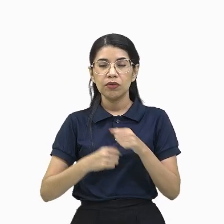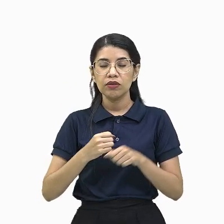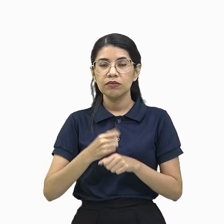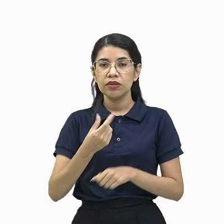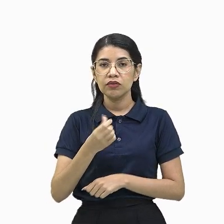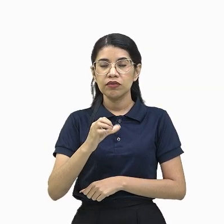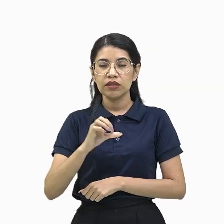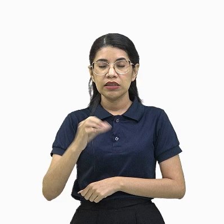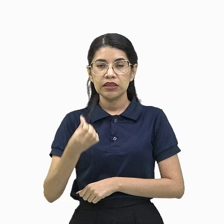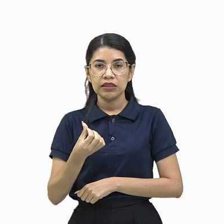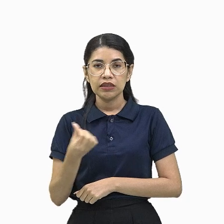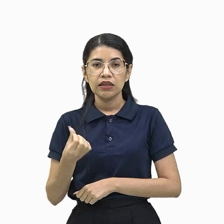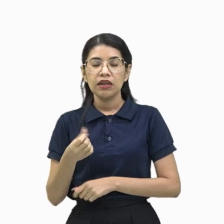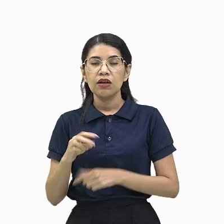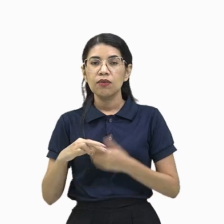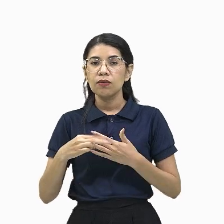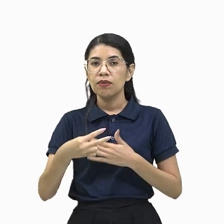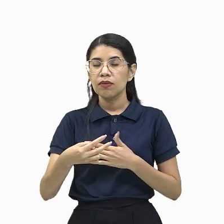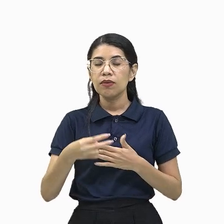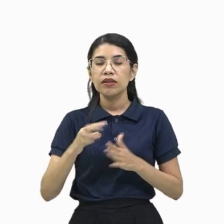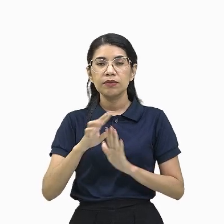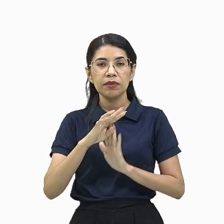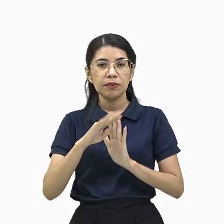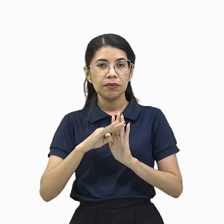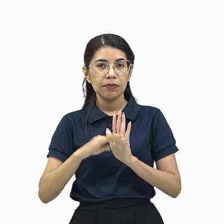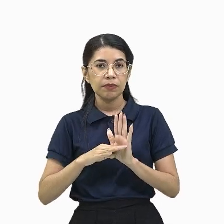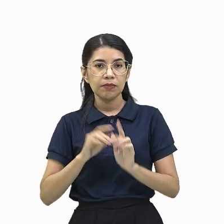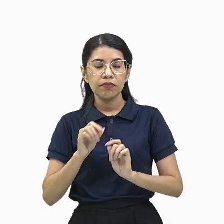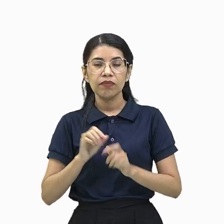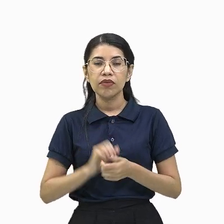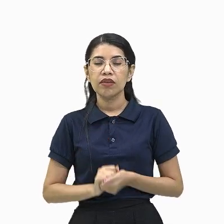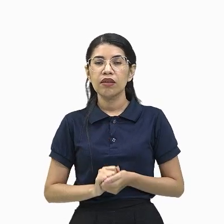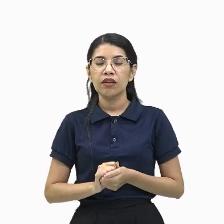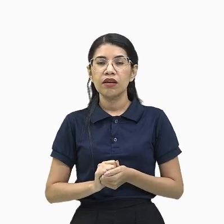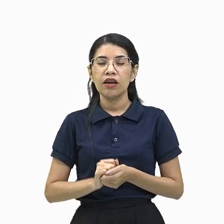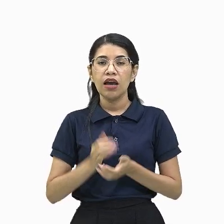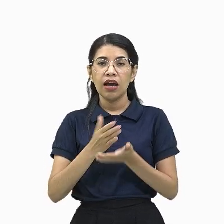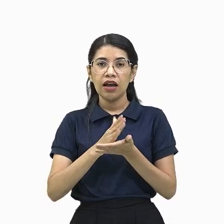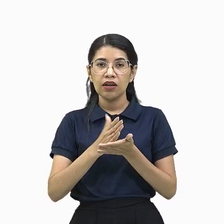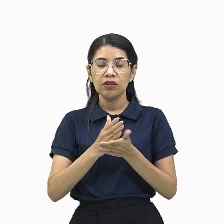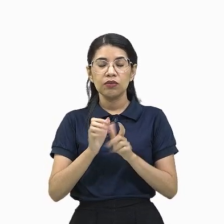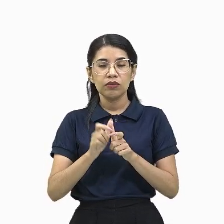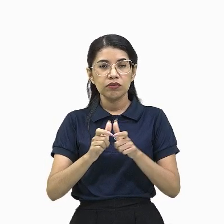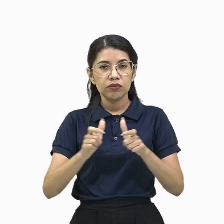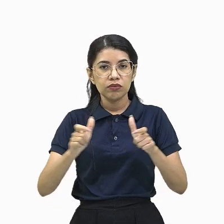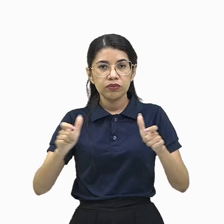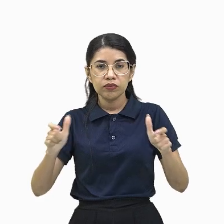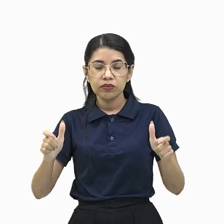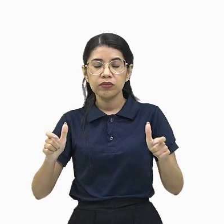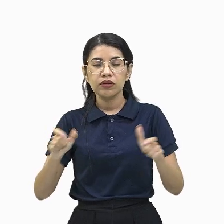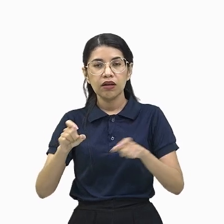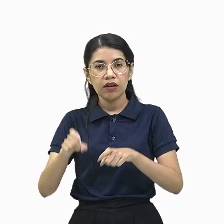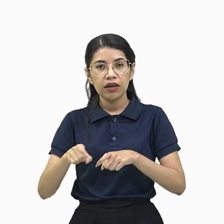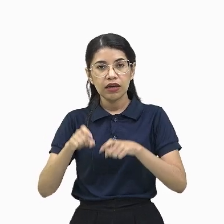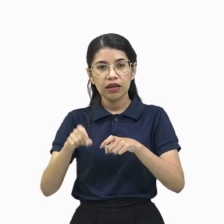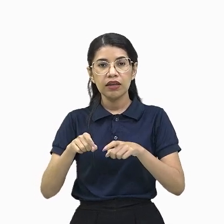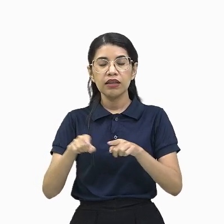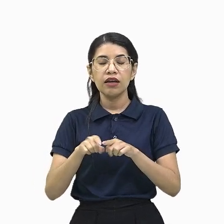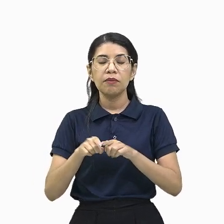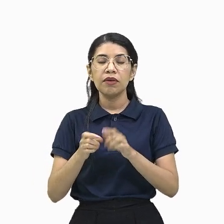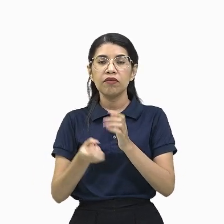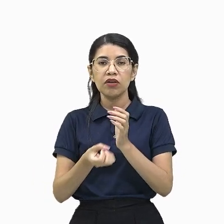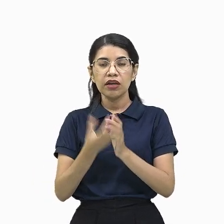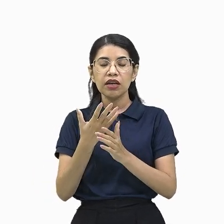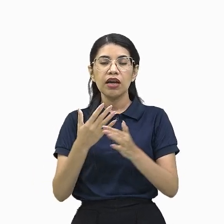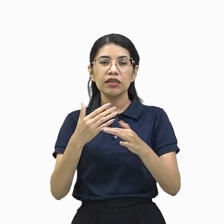das consequências que a gente pode analisar são a expansão da fronteira agrícola, nós temos também a formação de cidades, né,